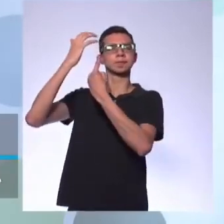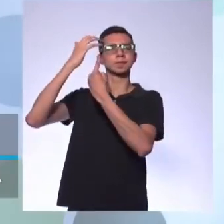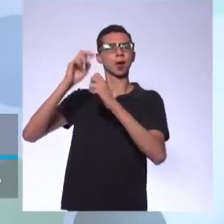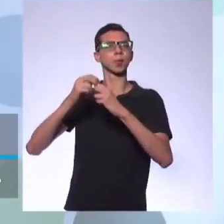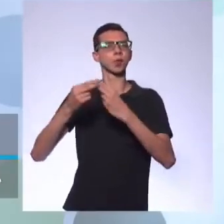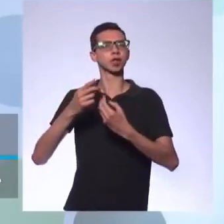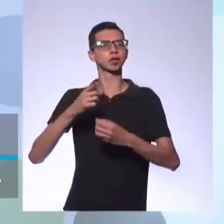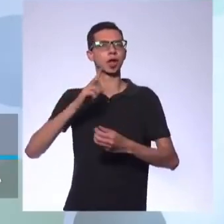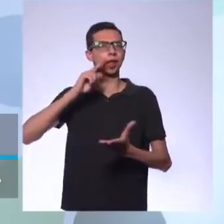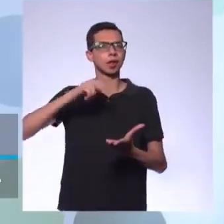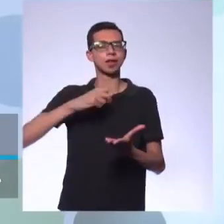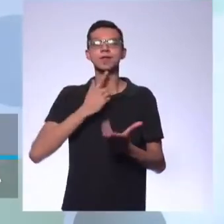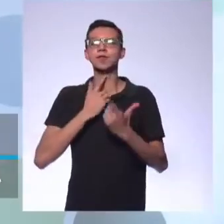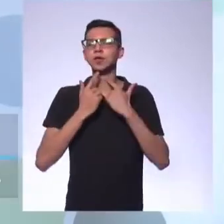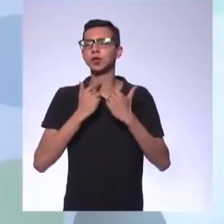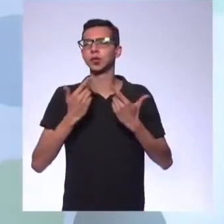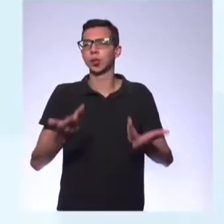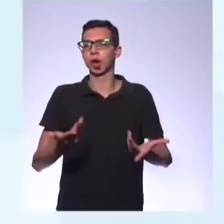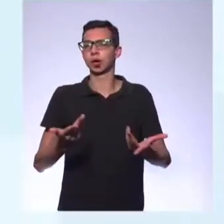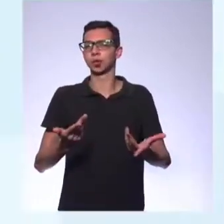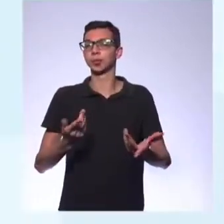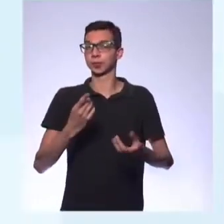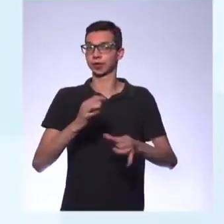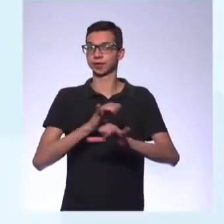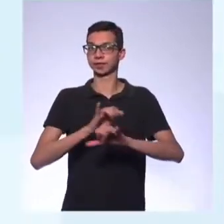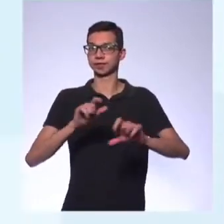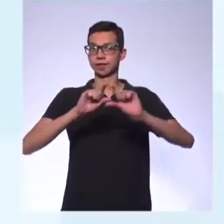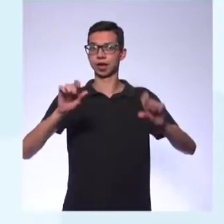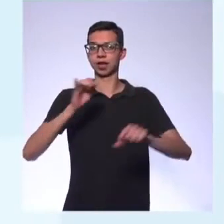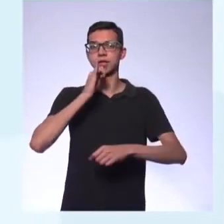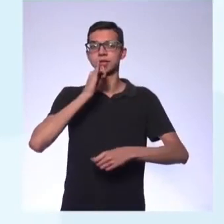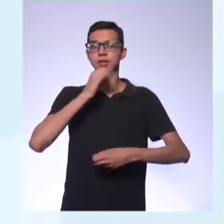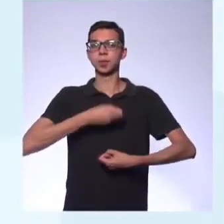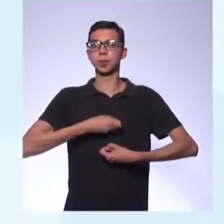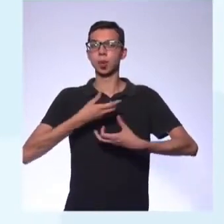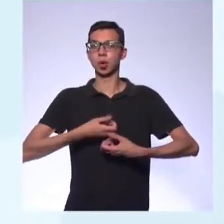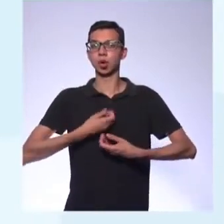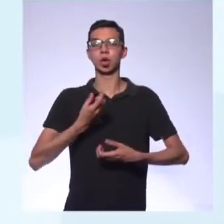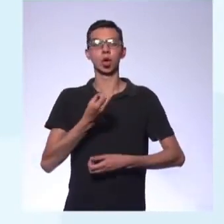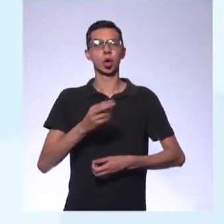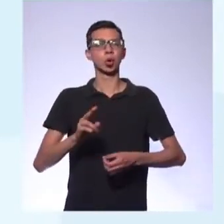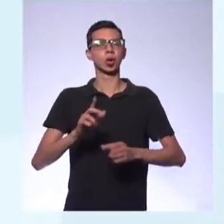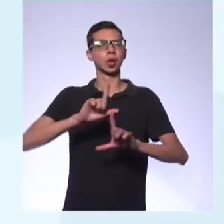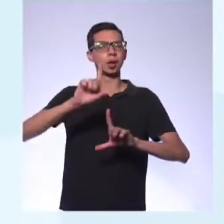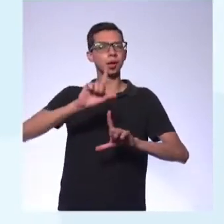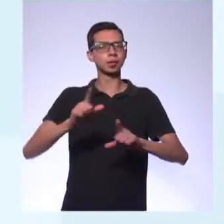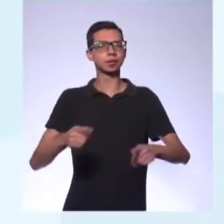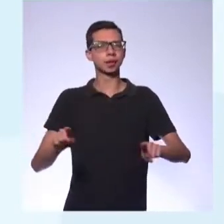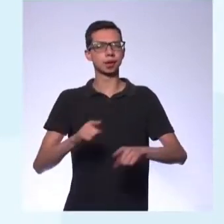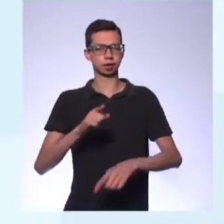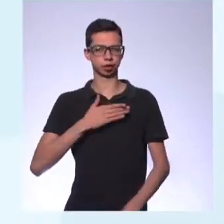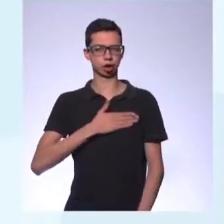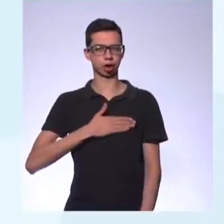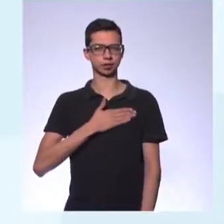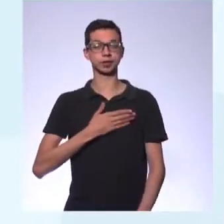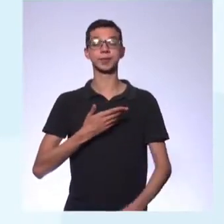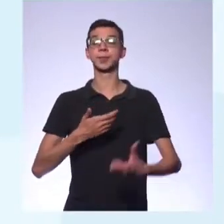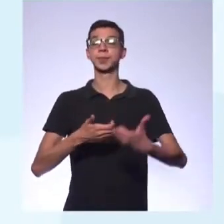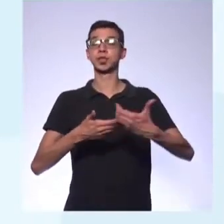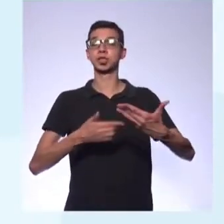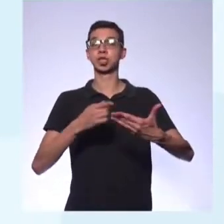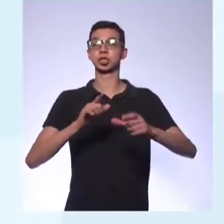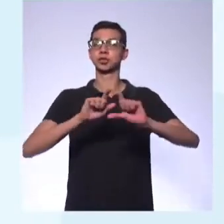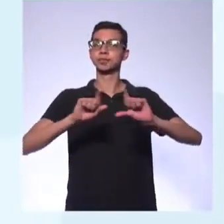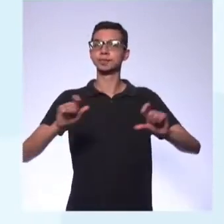Cite um trecho, olha, você costuma ler poesias, ler as letras, as canções de que você gosta? Faz assim, cite um trecho no chat, cite